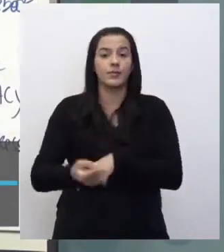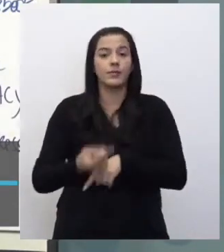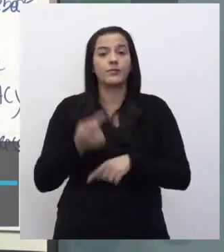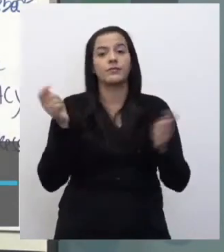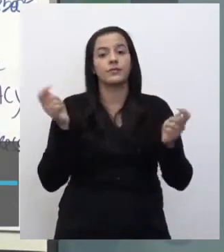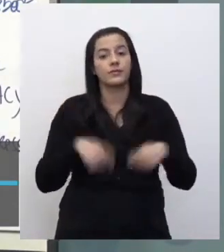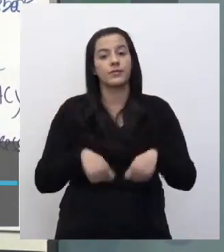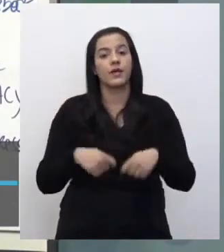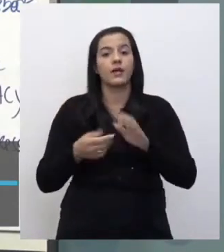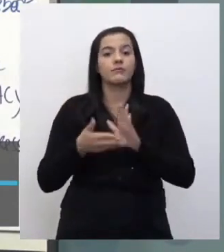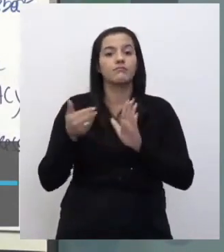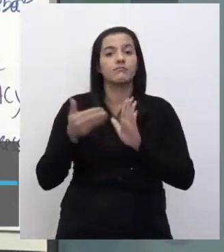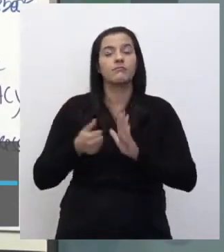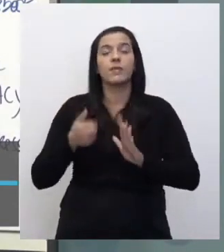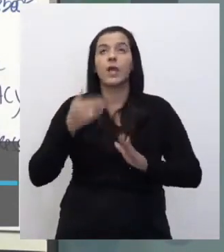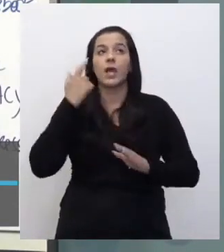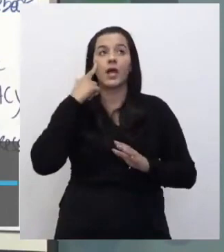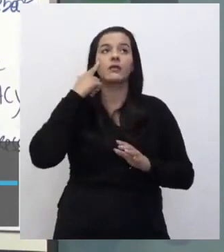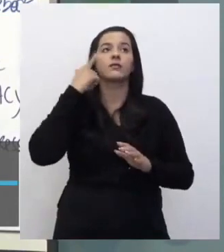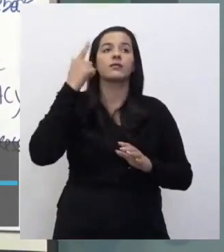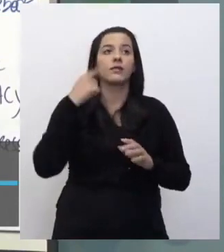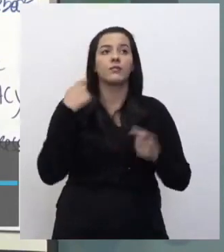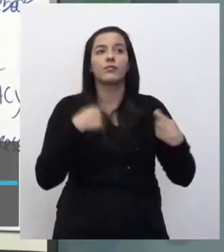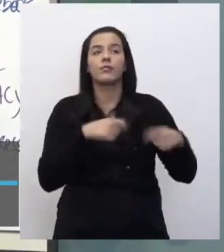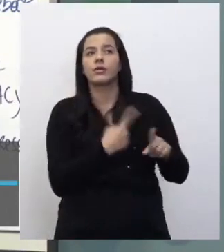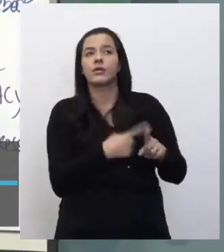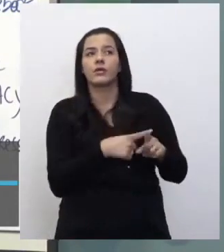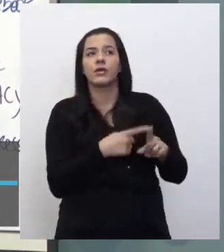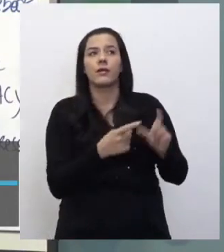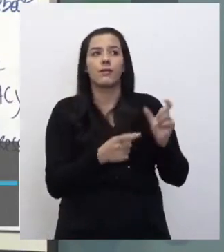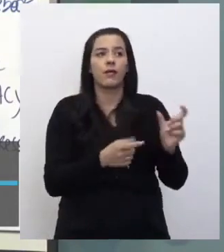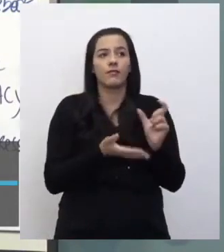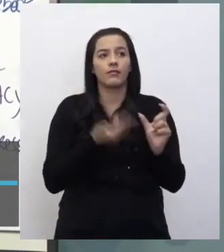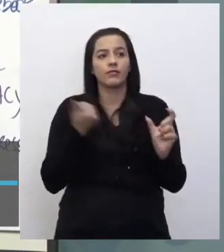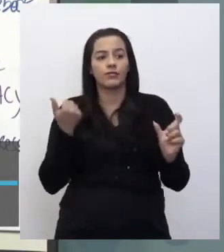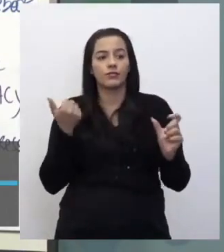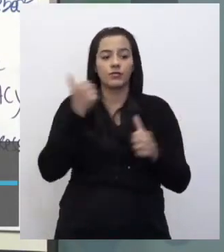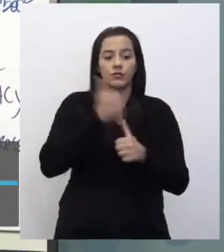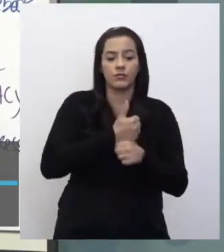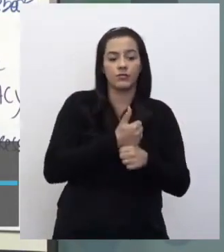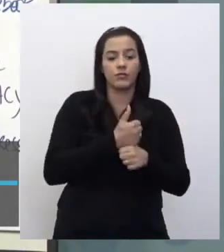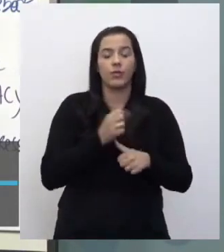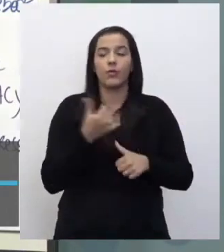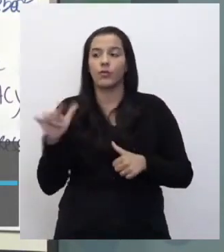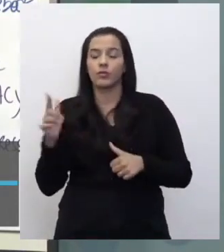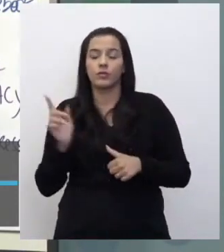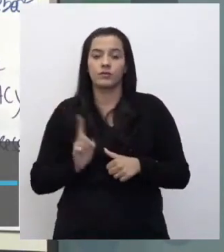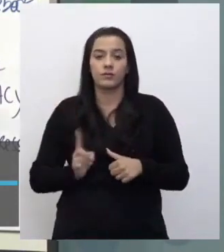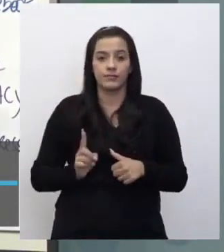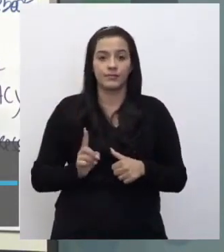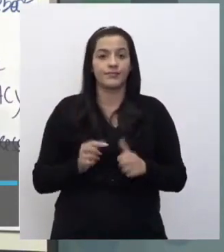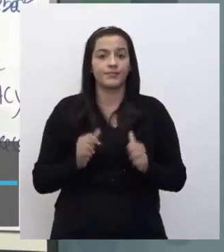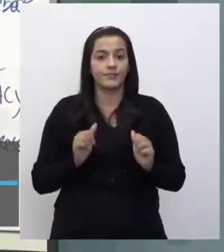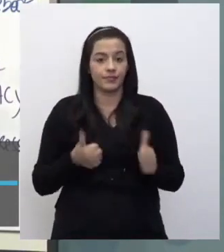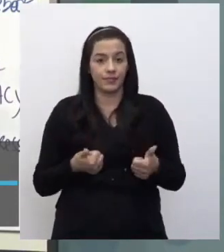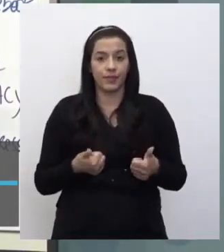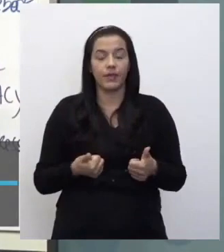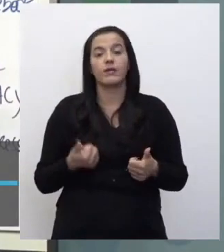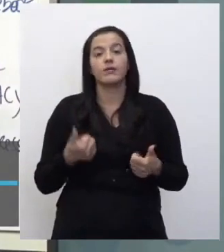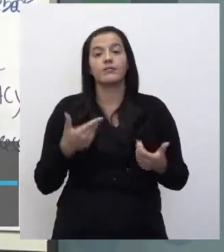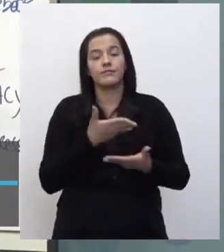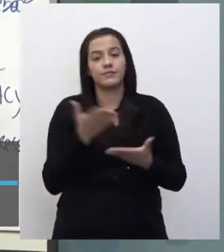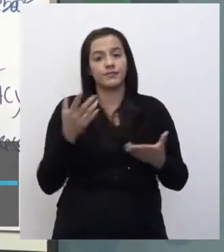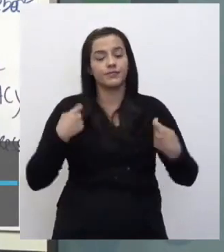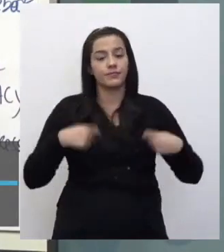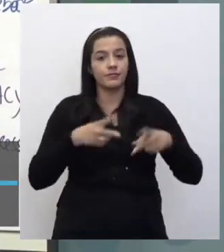posso desconstruir e entender por que, que eu posso tirar aquelas palavras. Por que, que algumas palavras eu posso omitir e outras não. Okay? Então é isso que vocês têm que